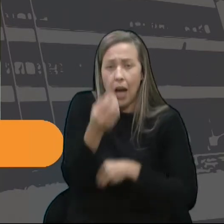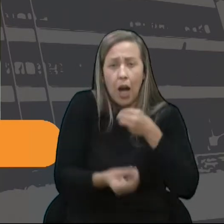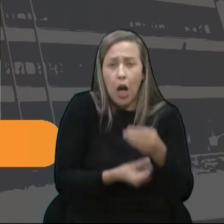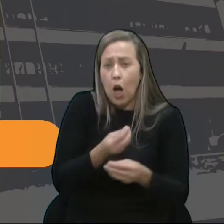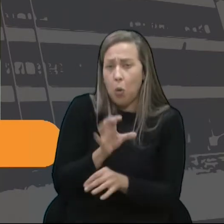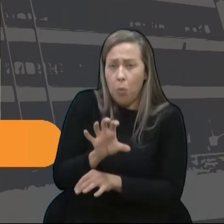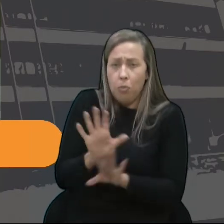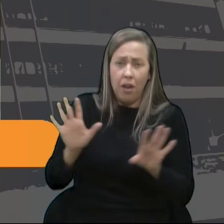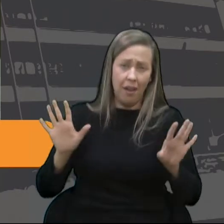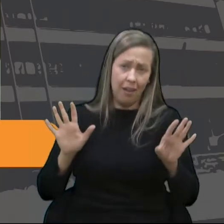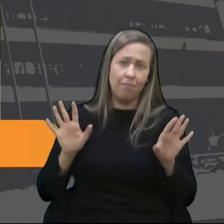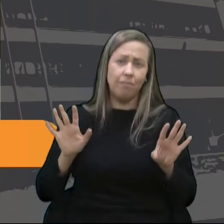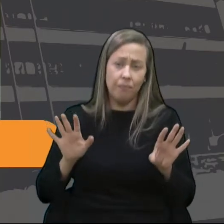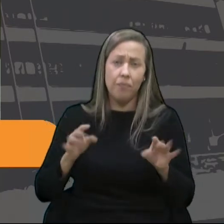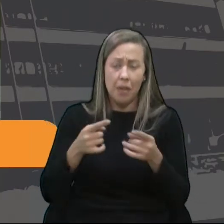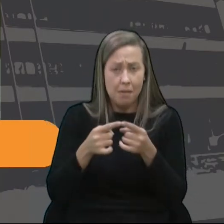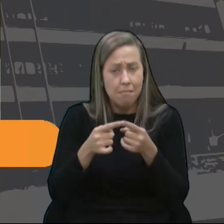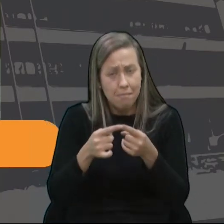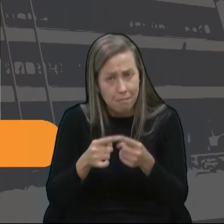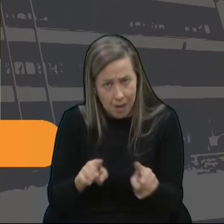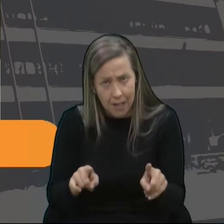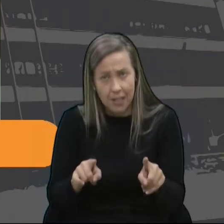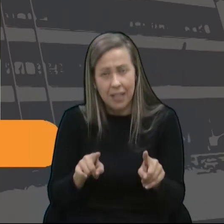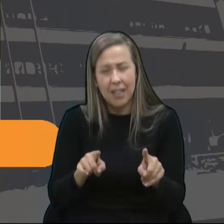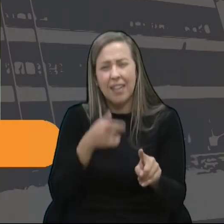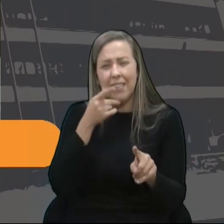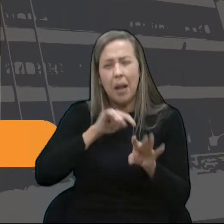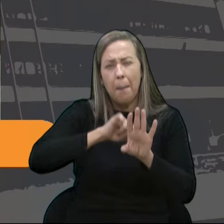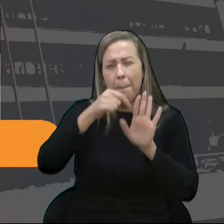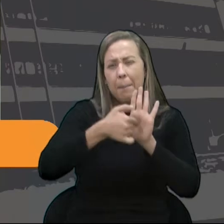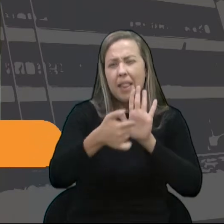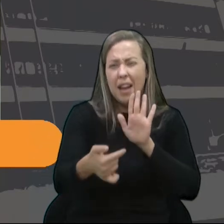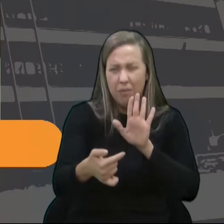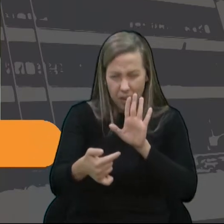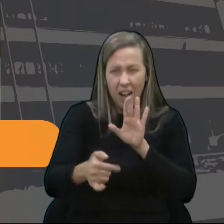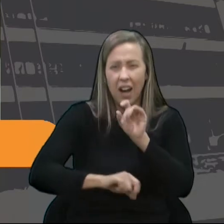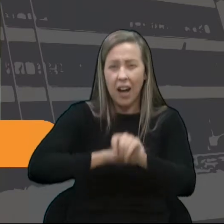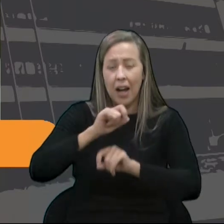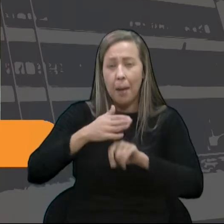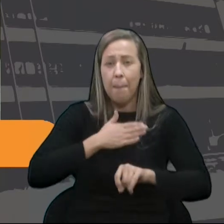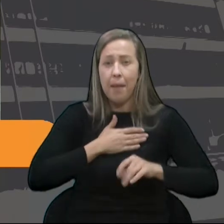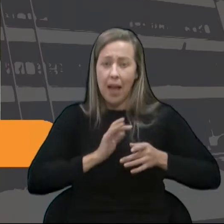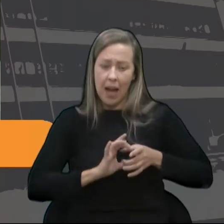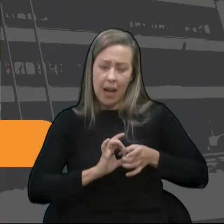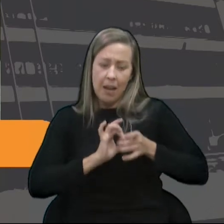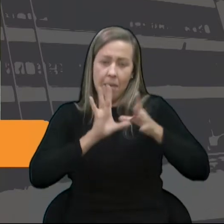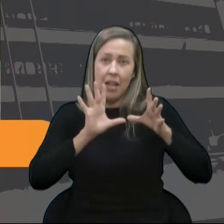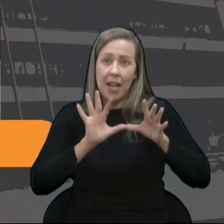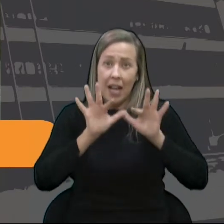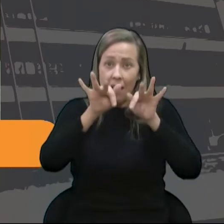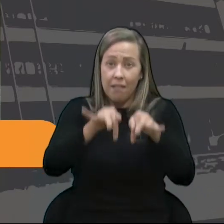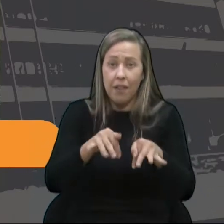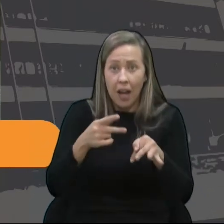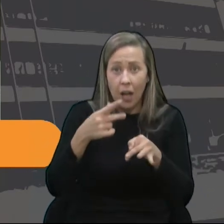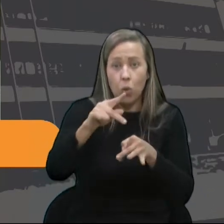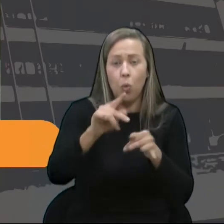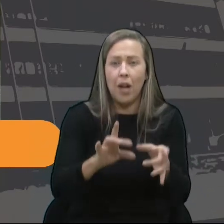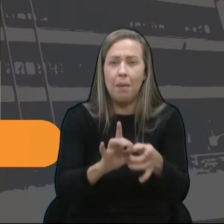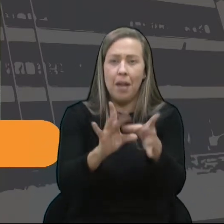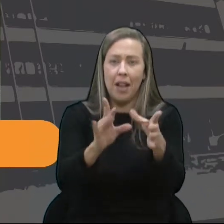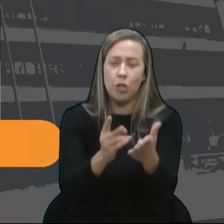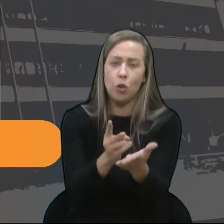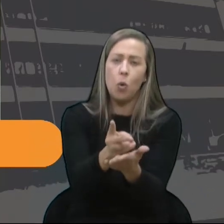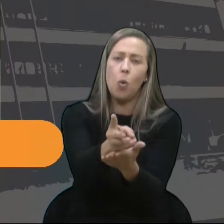pensam. Mas é como se diz aquele ditado antigo, né? A minha liberdade termina onde começa a liberdade do outro,